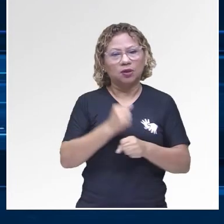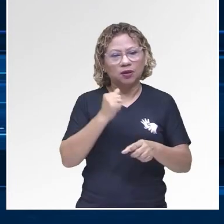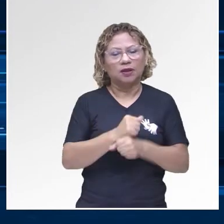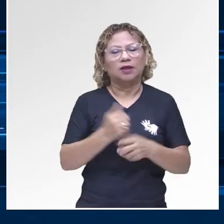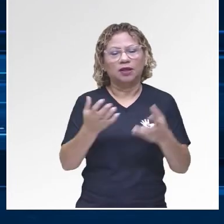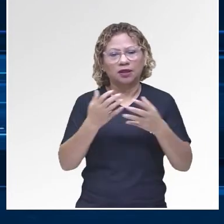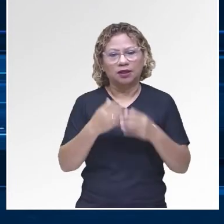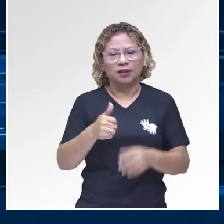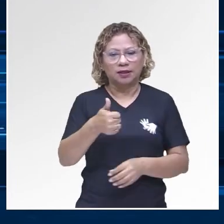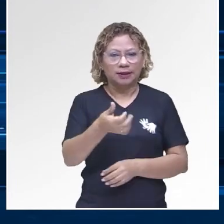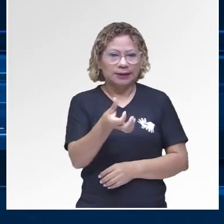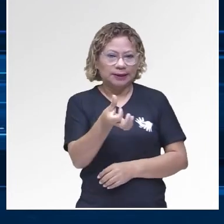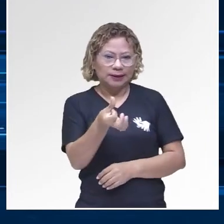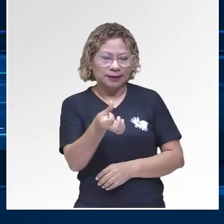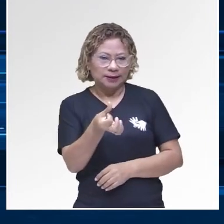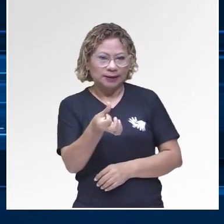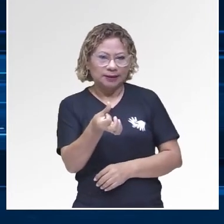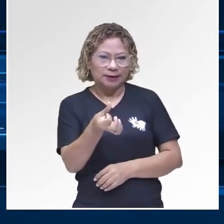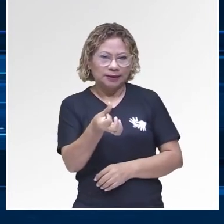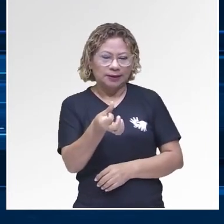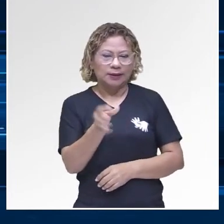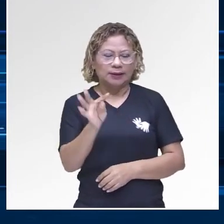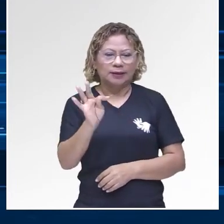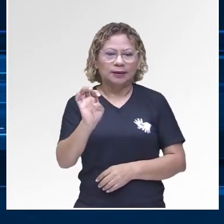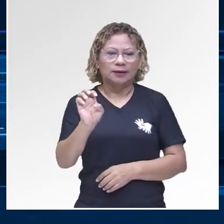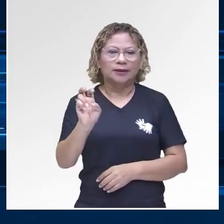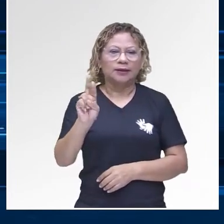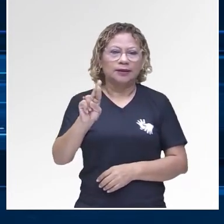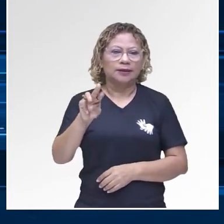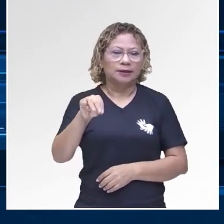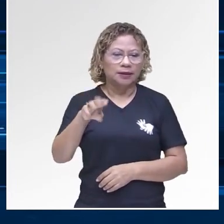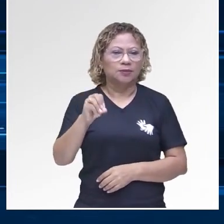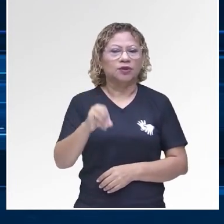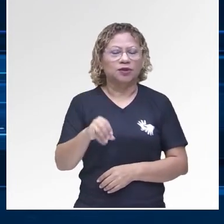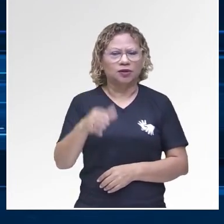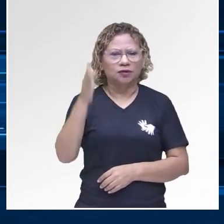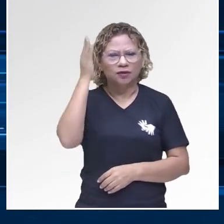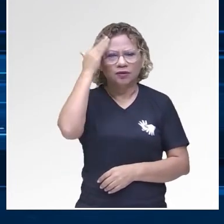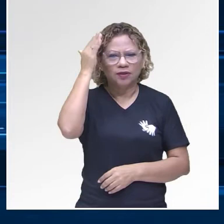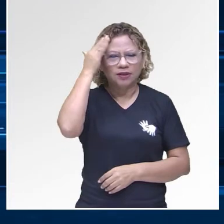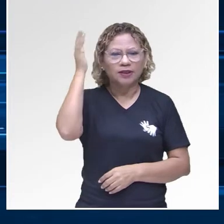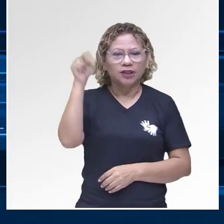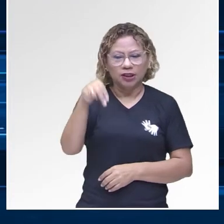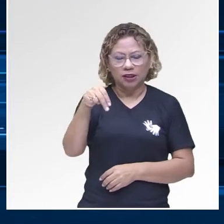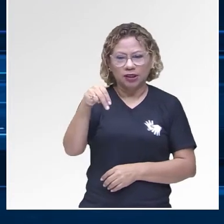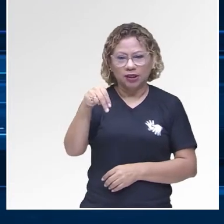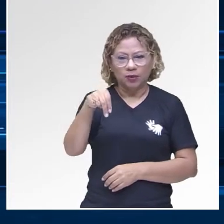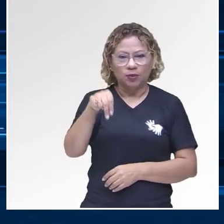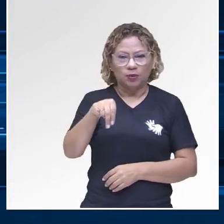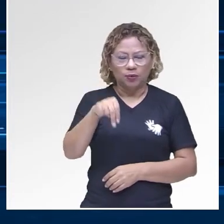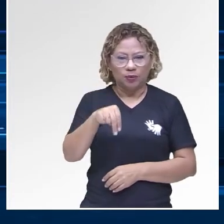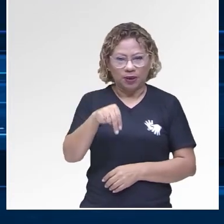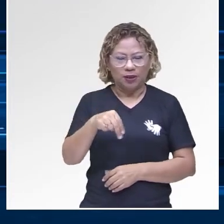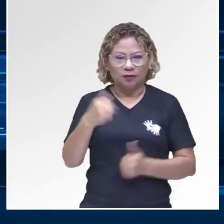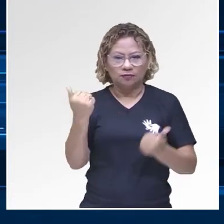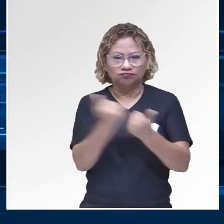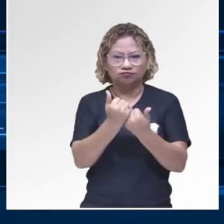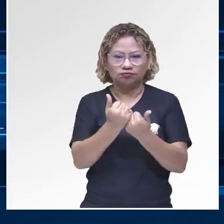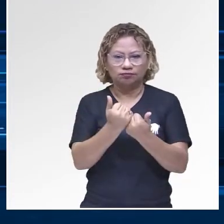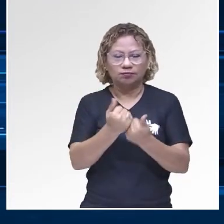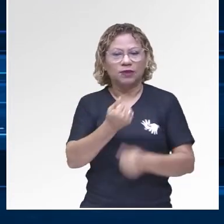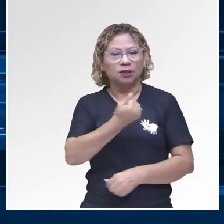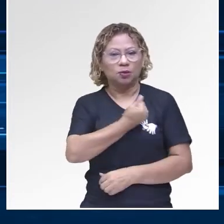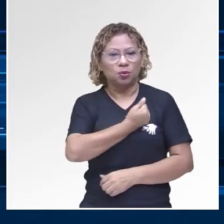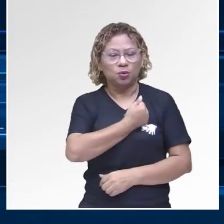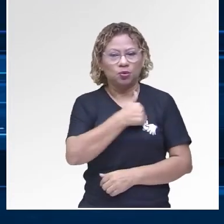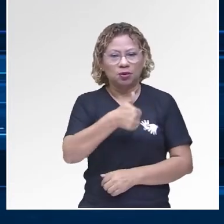termo. Então, eu já sei de cara que N é igual a 16. Sabendo que o primeiro termo, às vezes vem